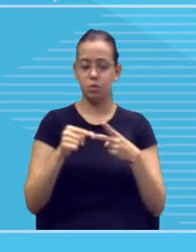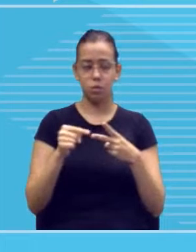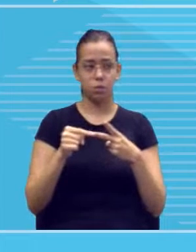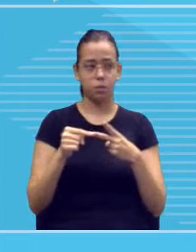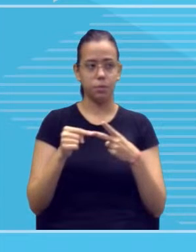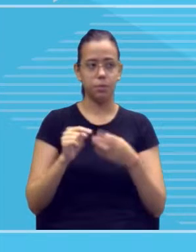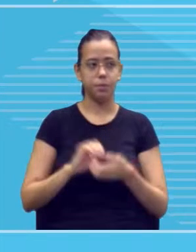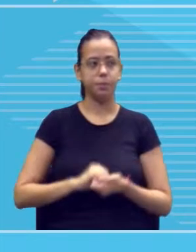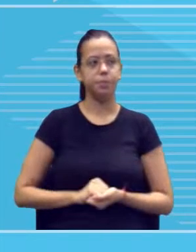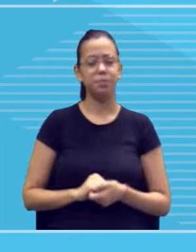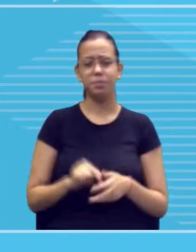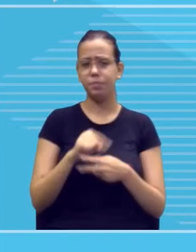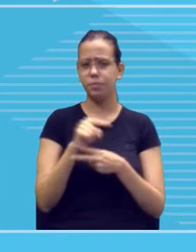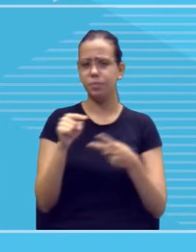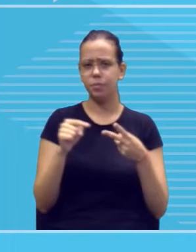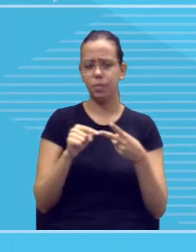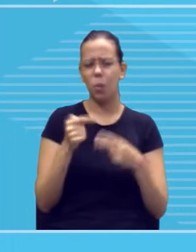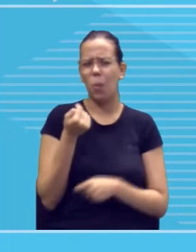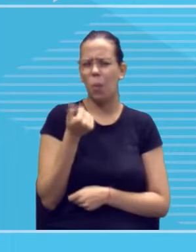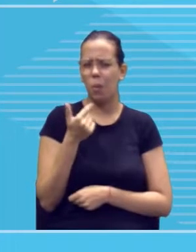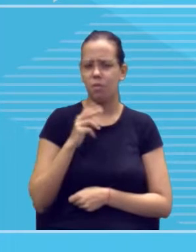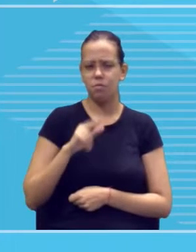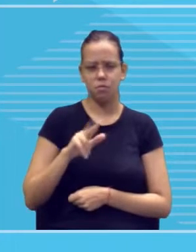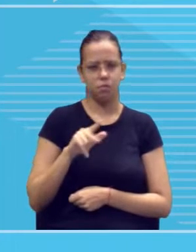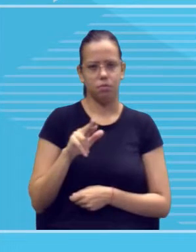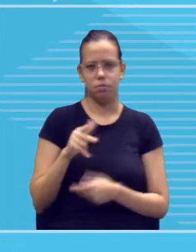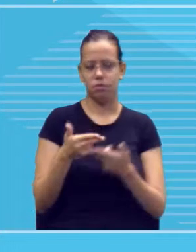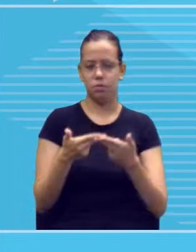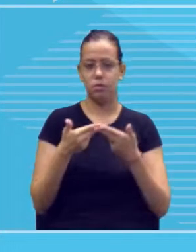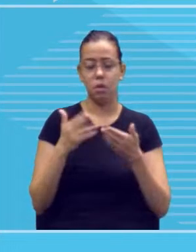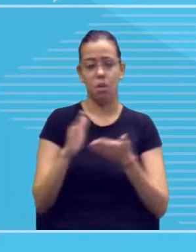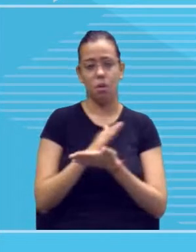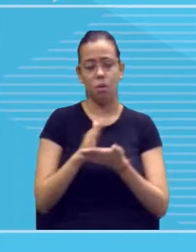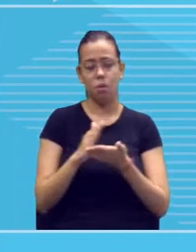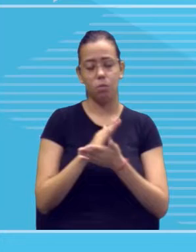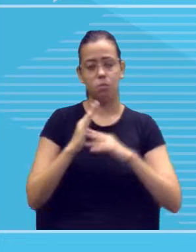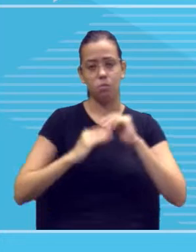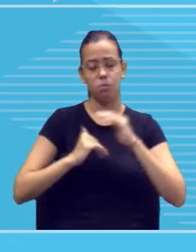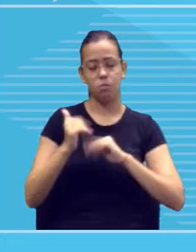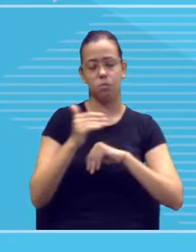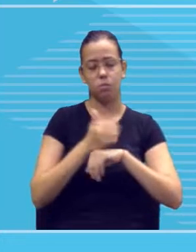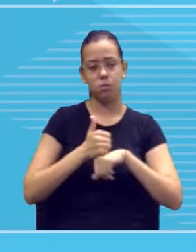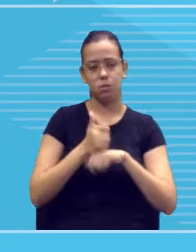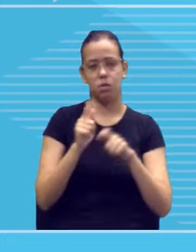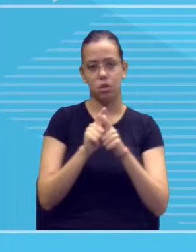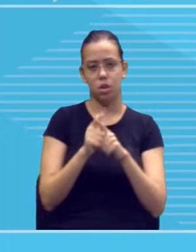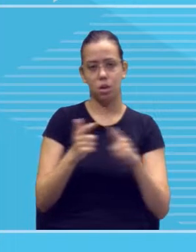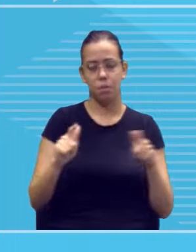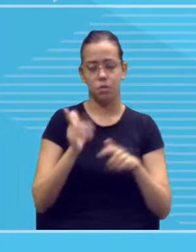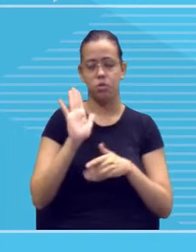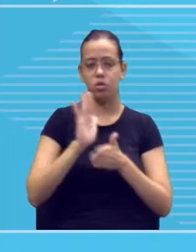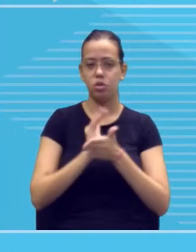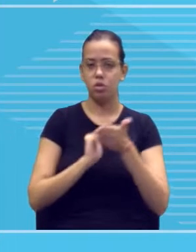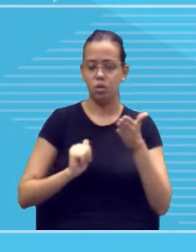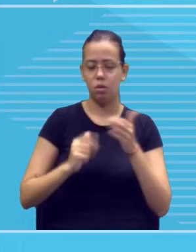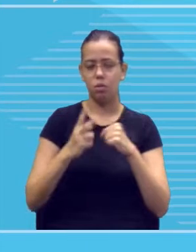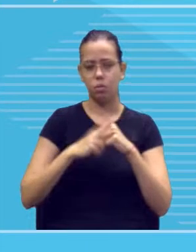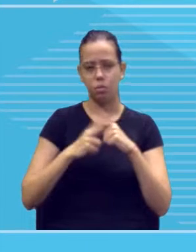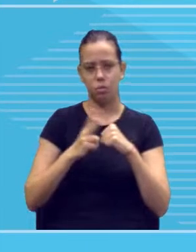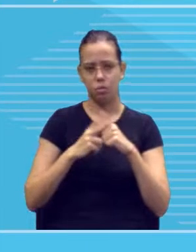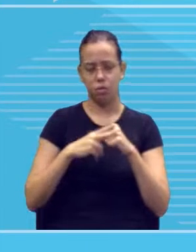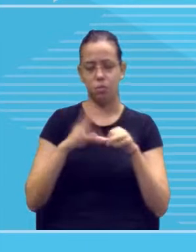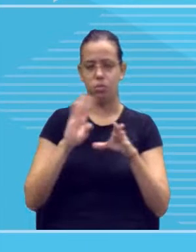esse outro ele quase não é utilizado mais alguns gramáticos até já retiraram Eles já retiraram esse verbo modal das suas gramáticas